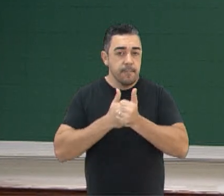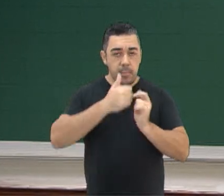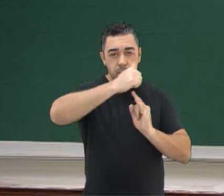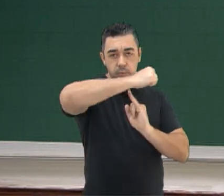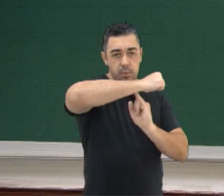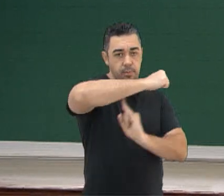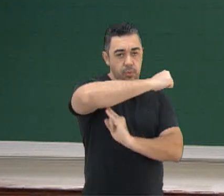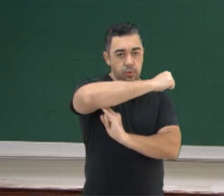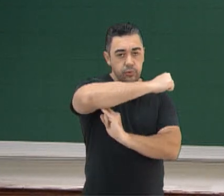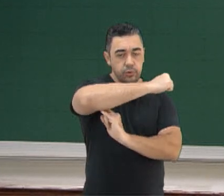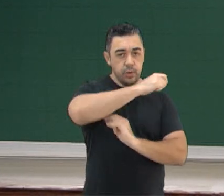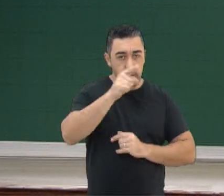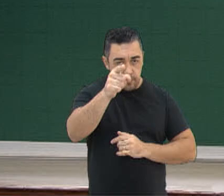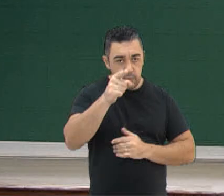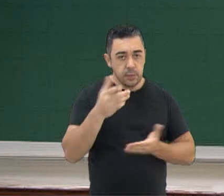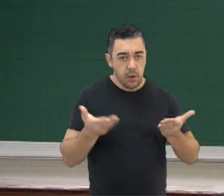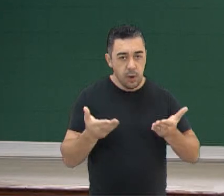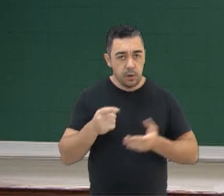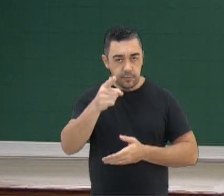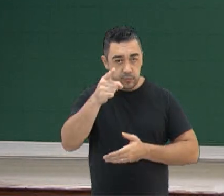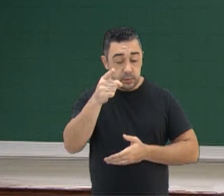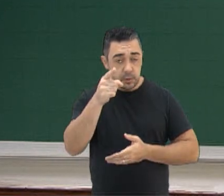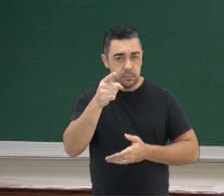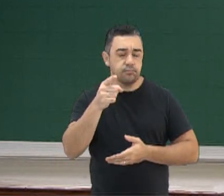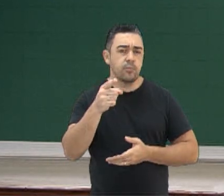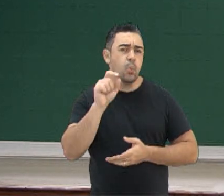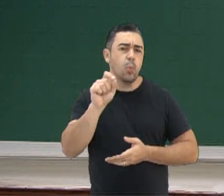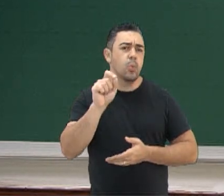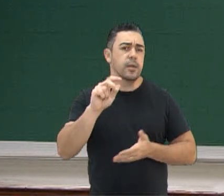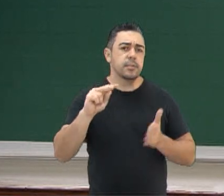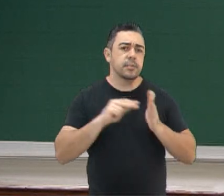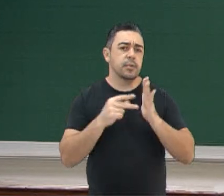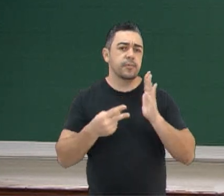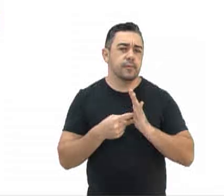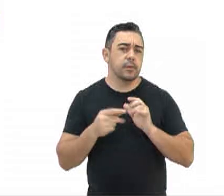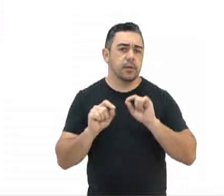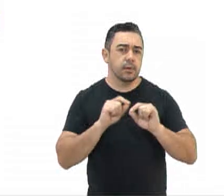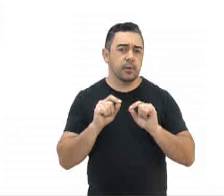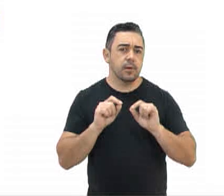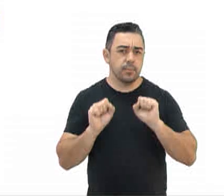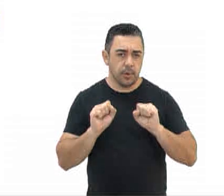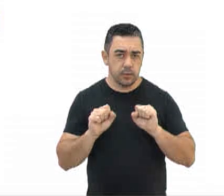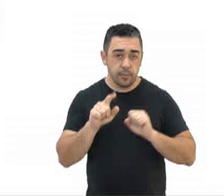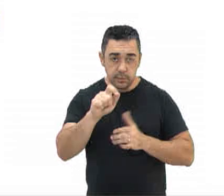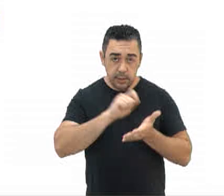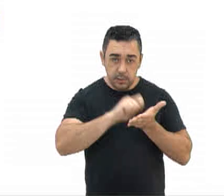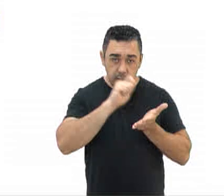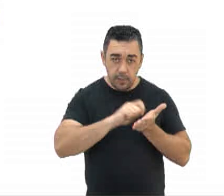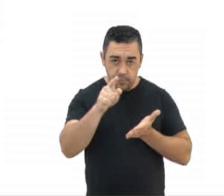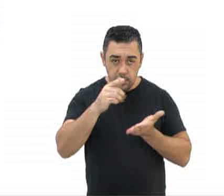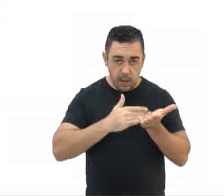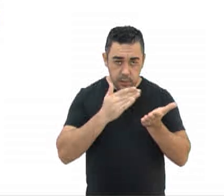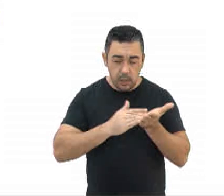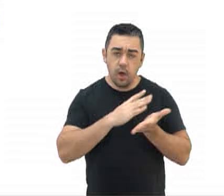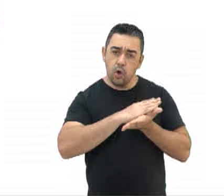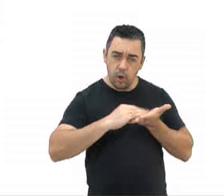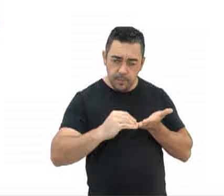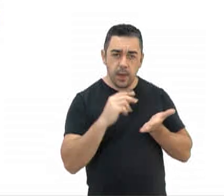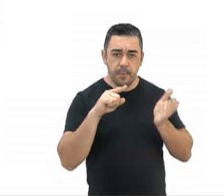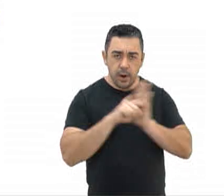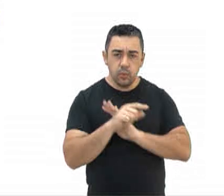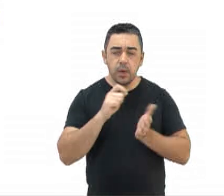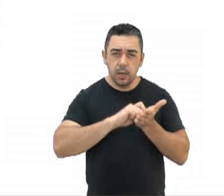ponte. Então agora é com você. O que tudo isso pode representar? No seu caderno, copia o